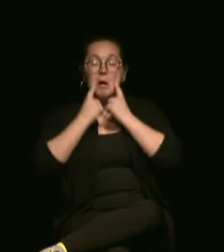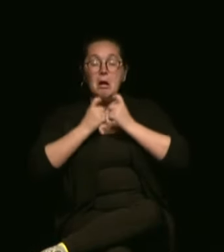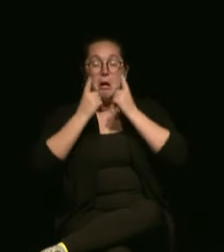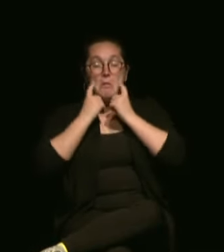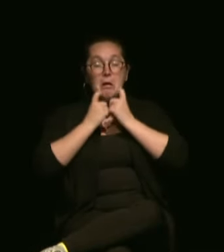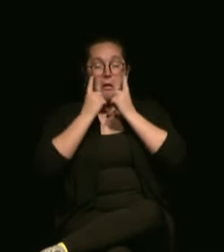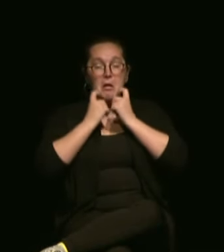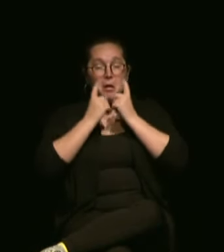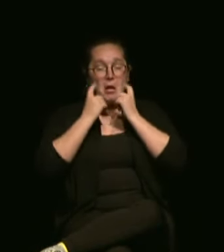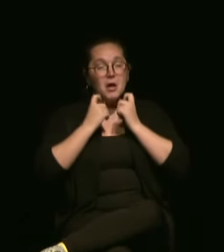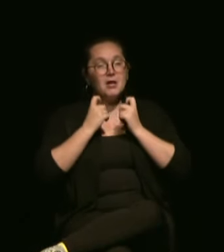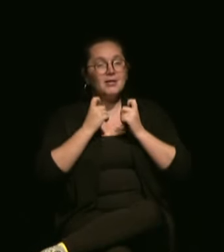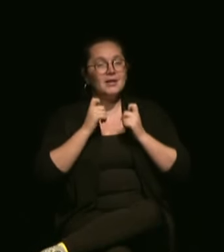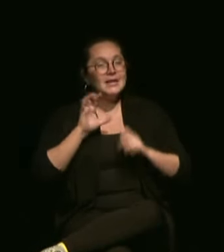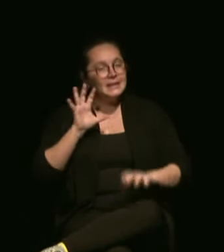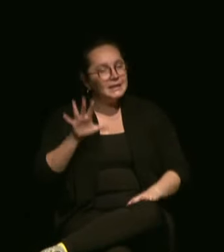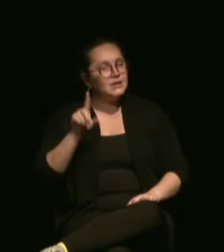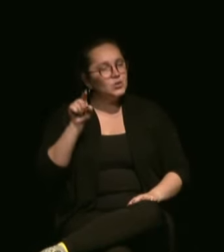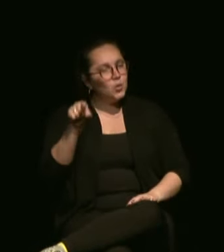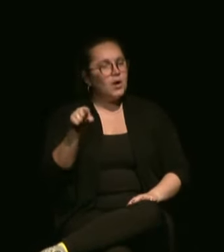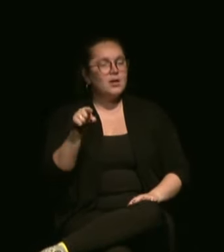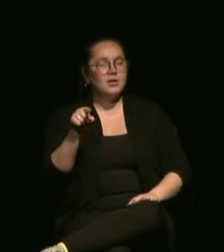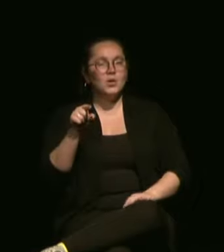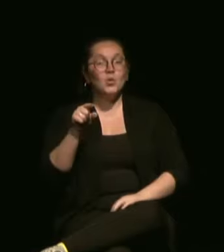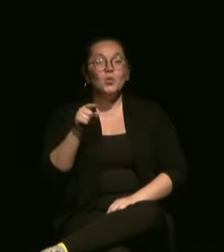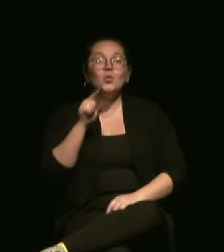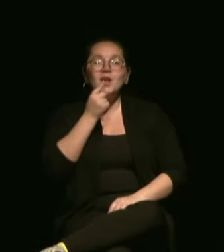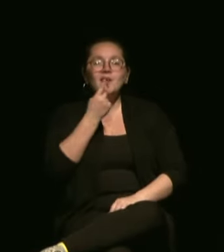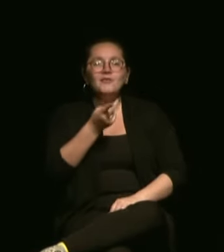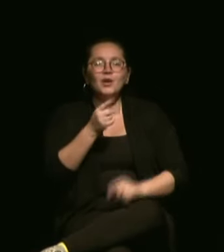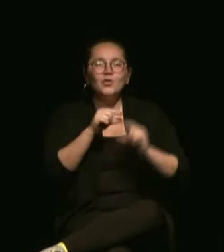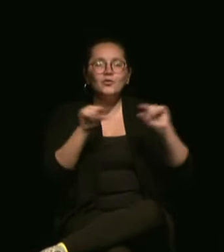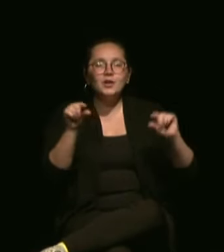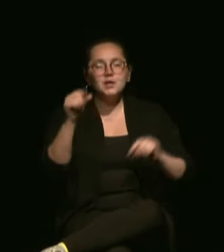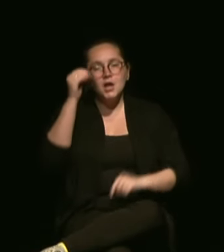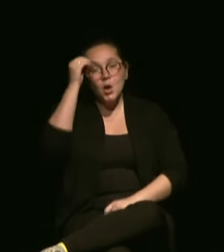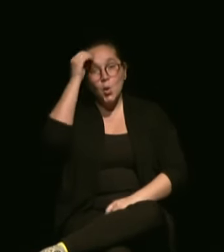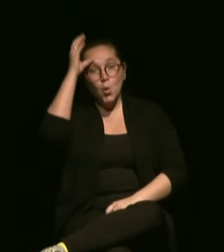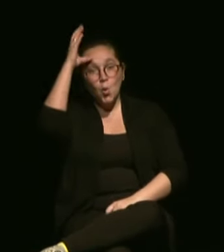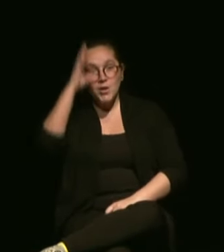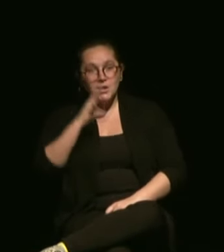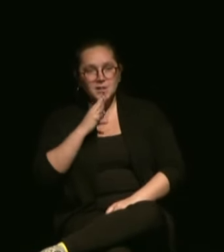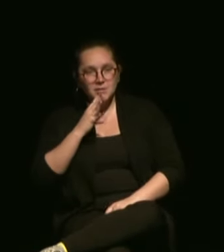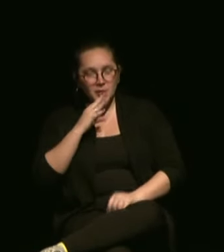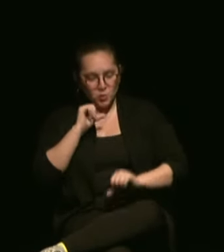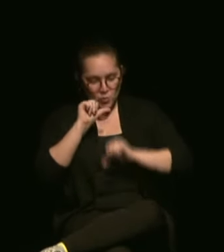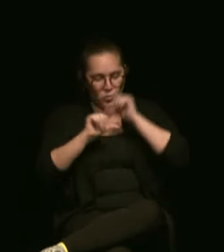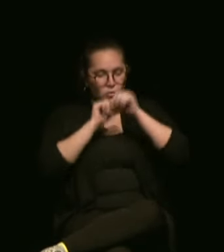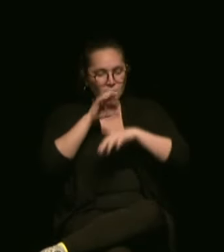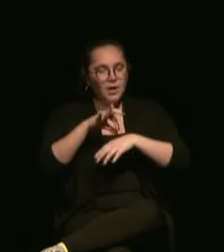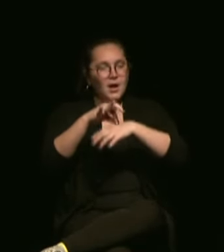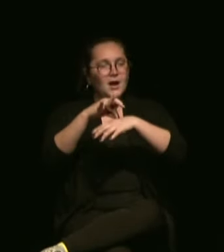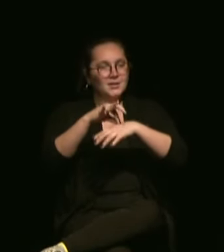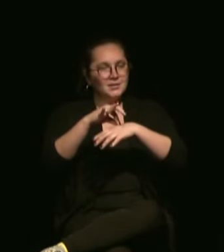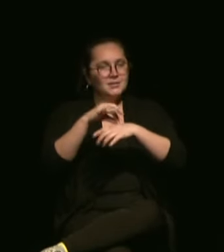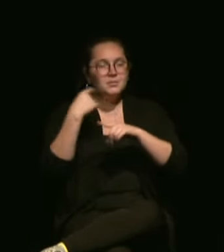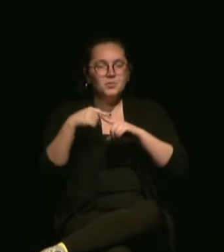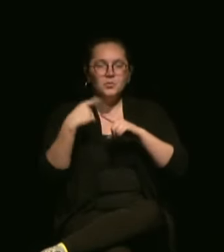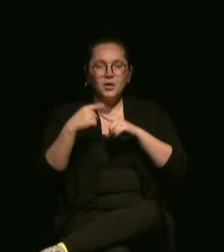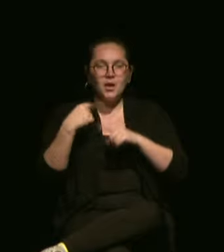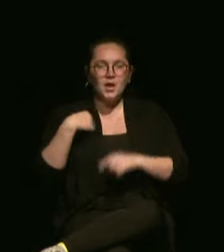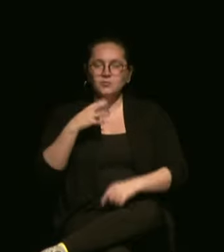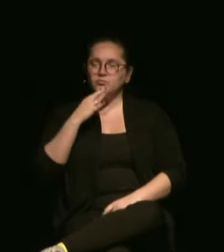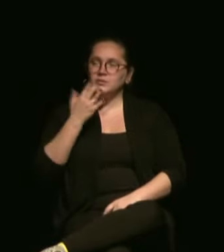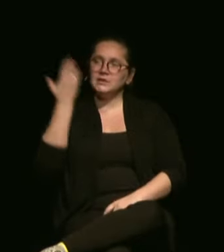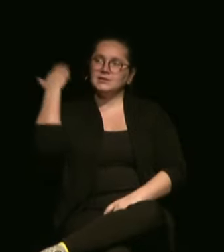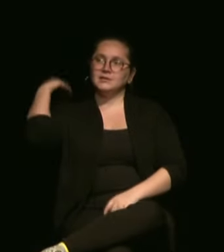né? Isso é o tal conhecimento tornado carne, uma coisa que parecia, enfim, apenas uma lembrança